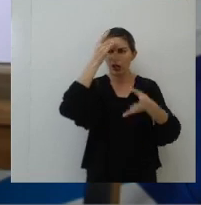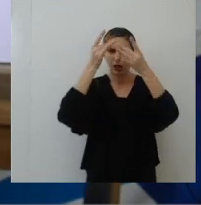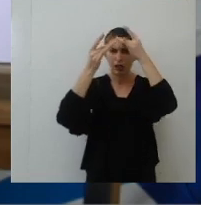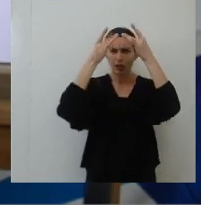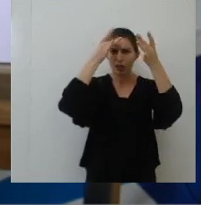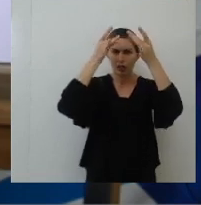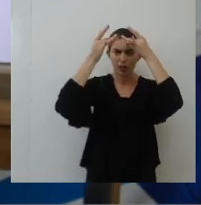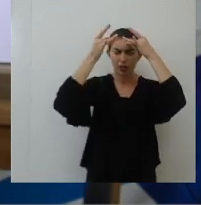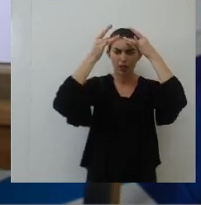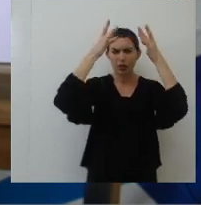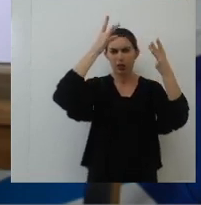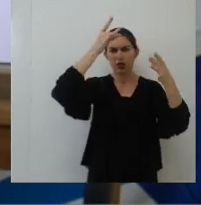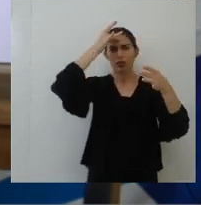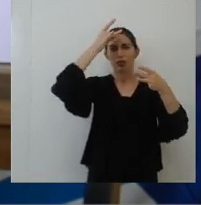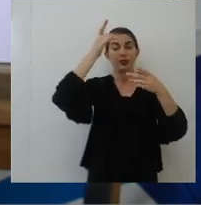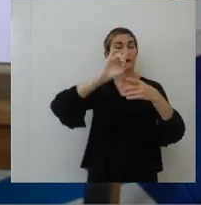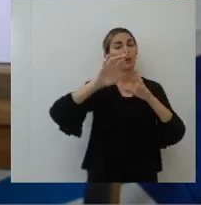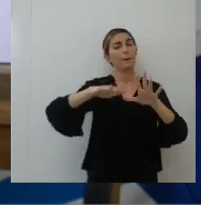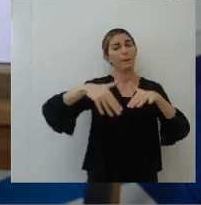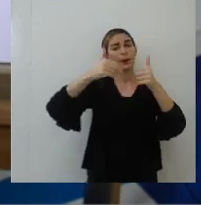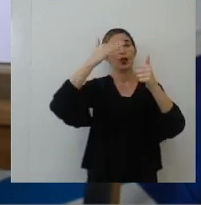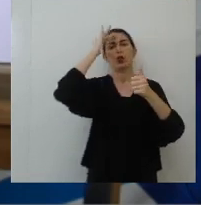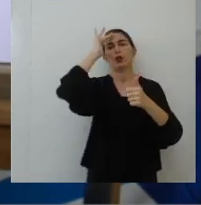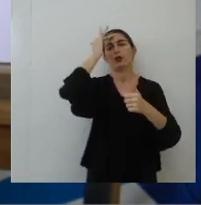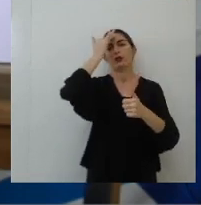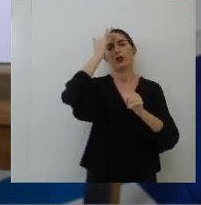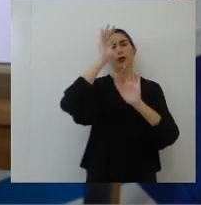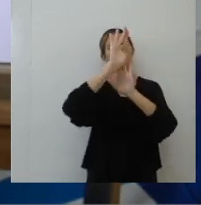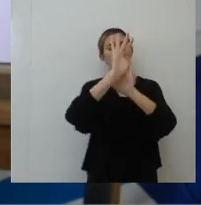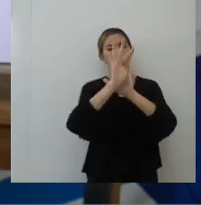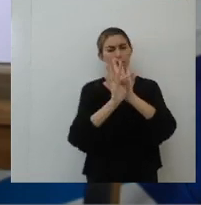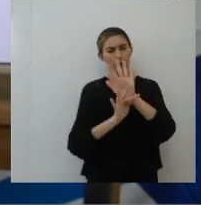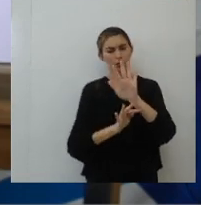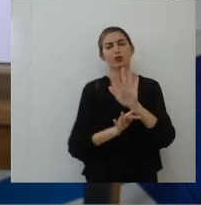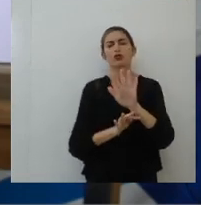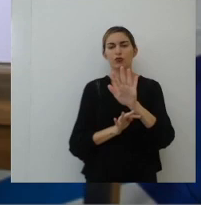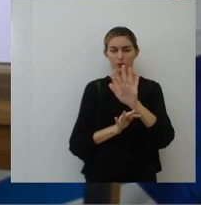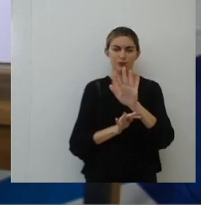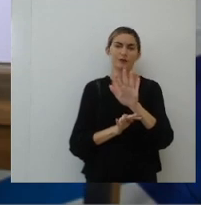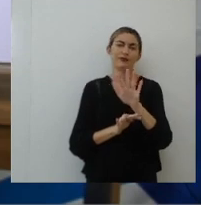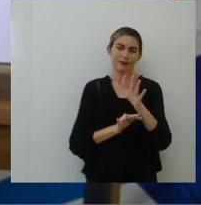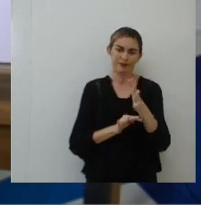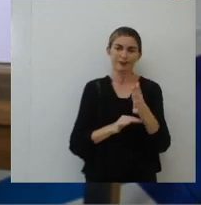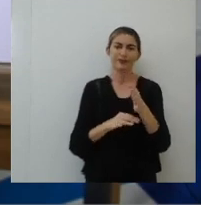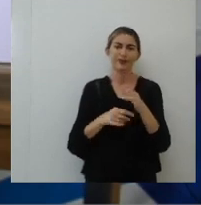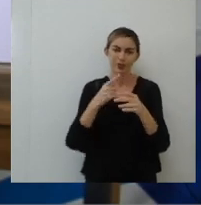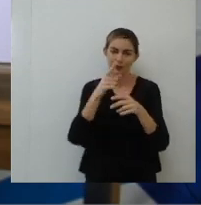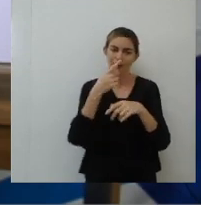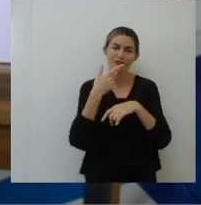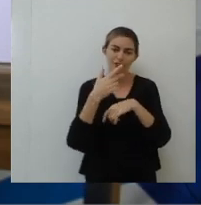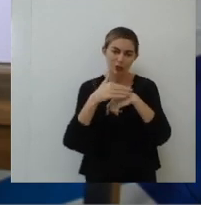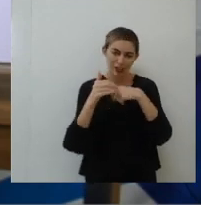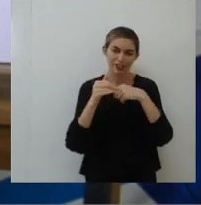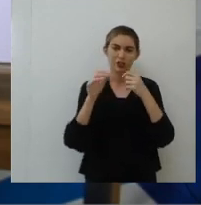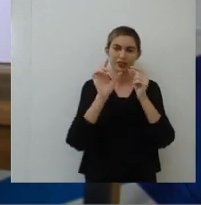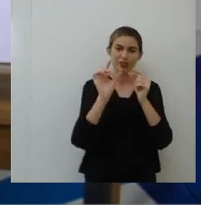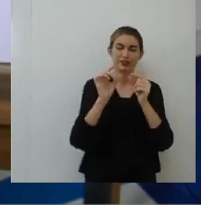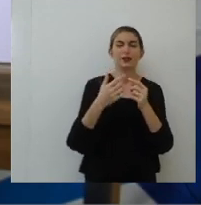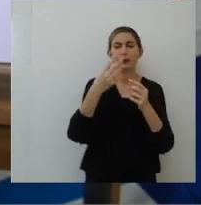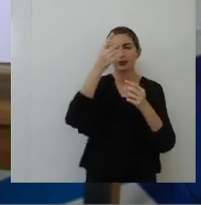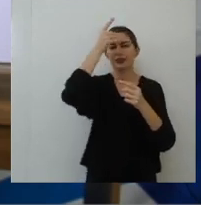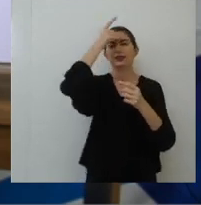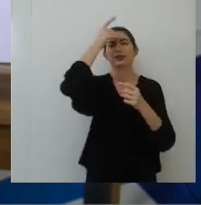Eu prefiro que a gente entenda o negócio, né? Entenda o texto mesmo. Eu gostei do decoradinhas, gostei. A sua forma carinhosa de falar. Mas